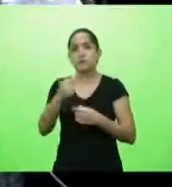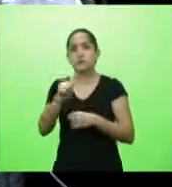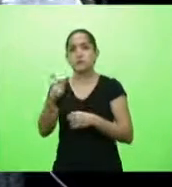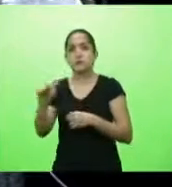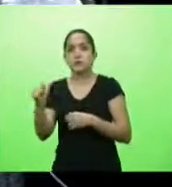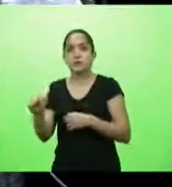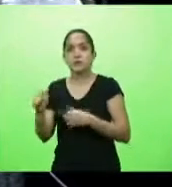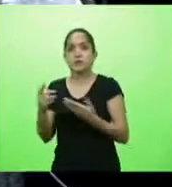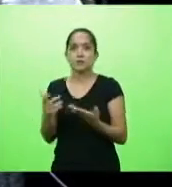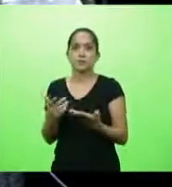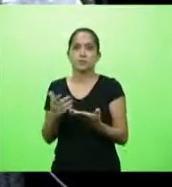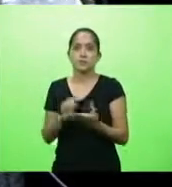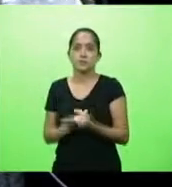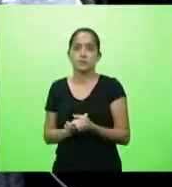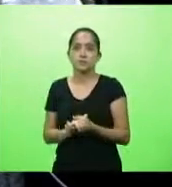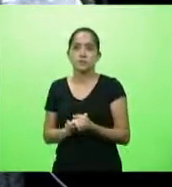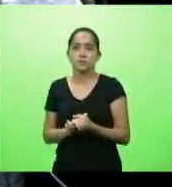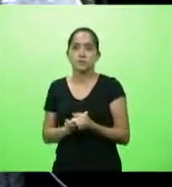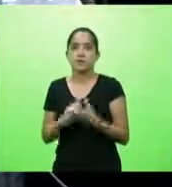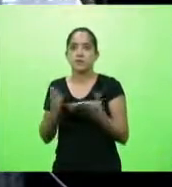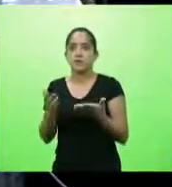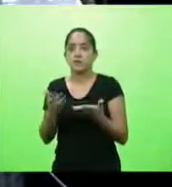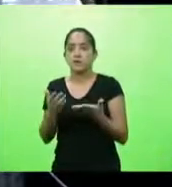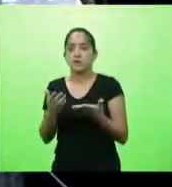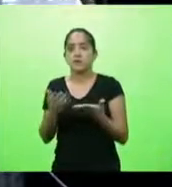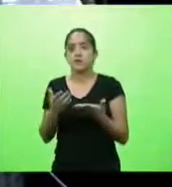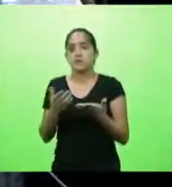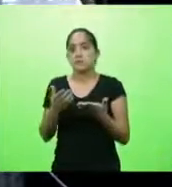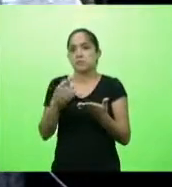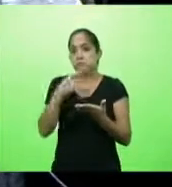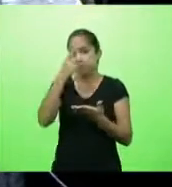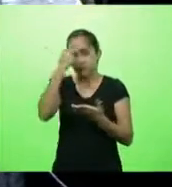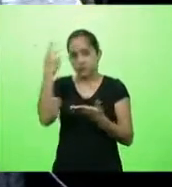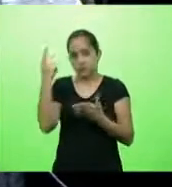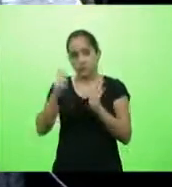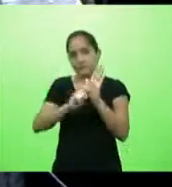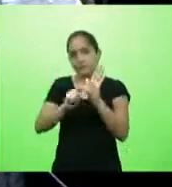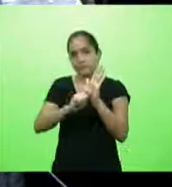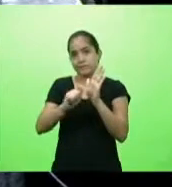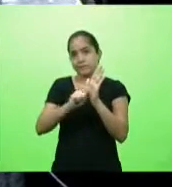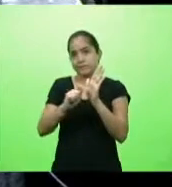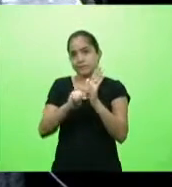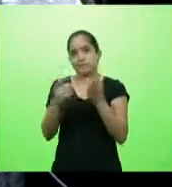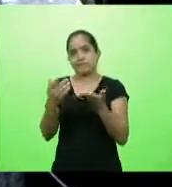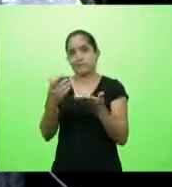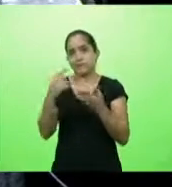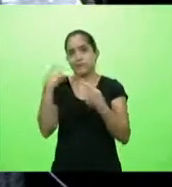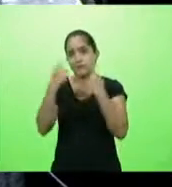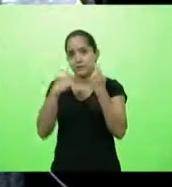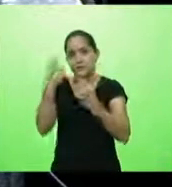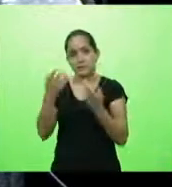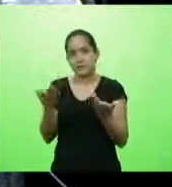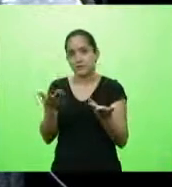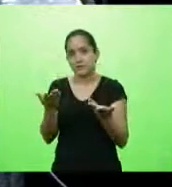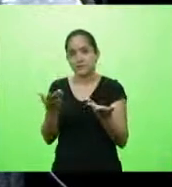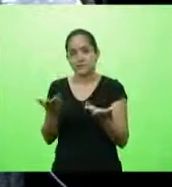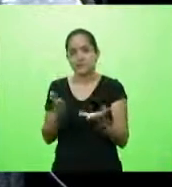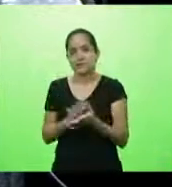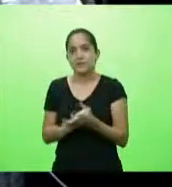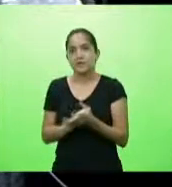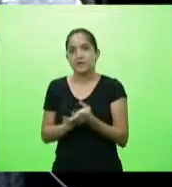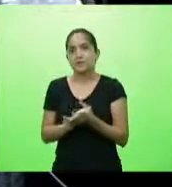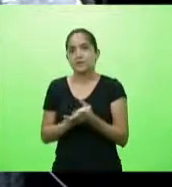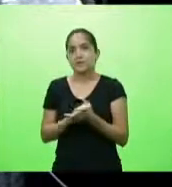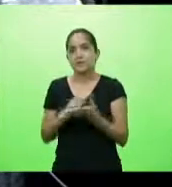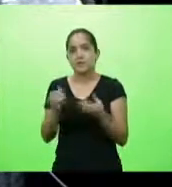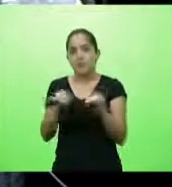usa anfetamina. Ele está preocupado porque não tem comprovação científica. Ah, vamos parar com essa bobagem,